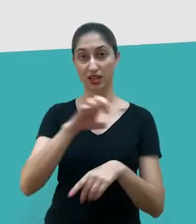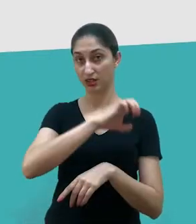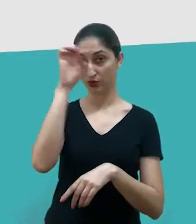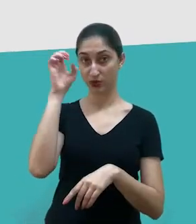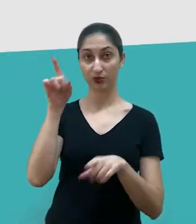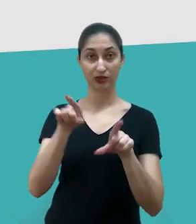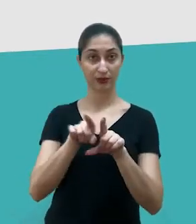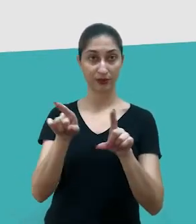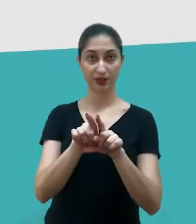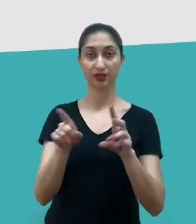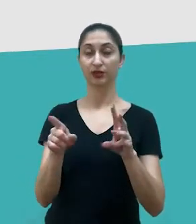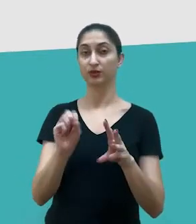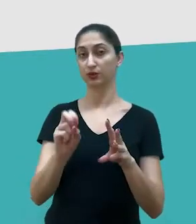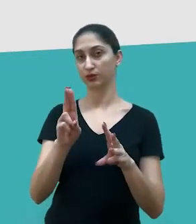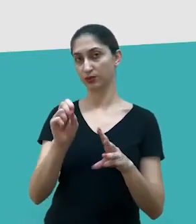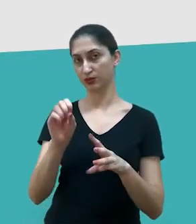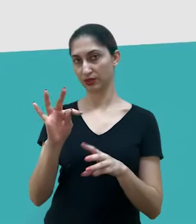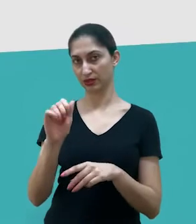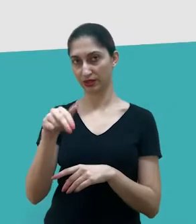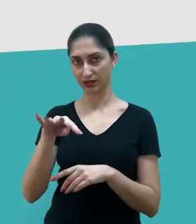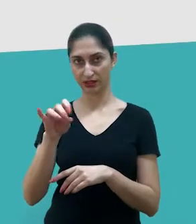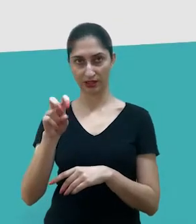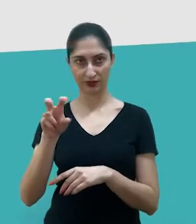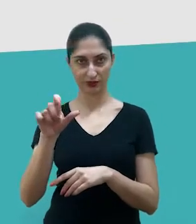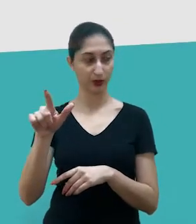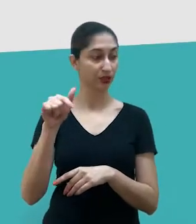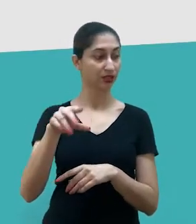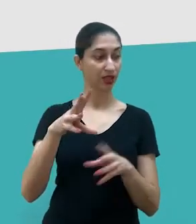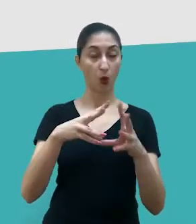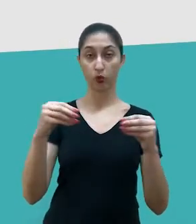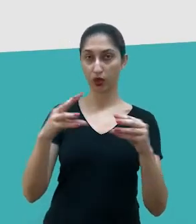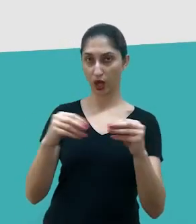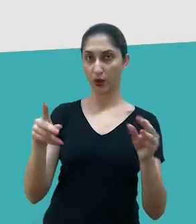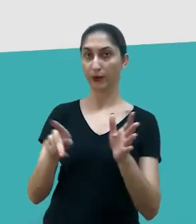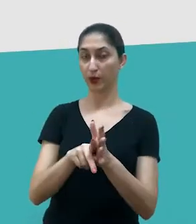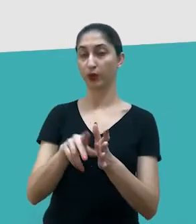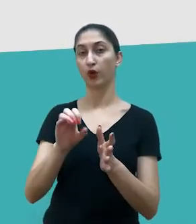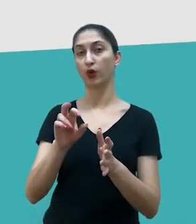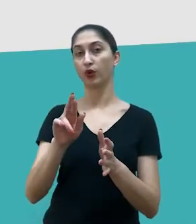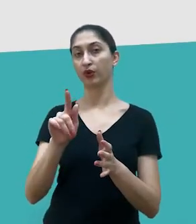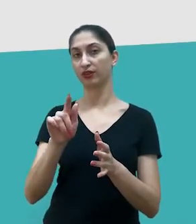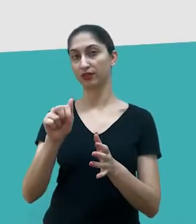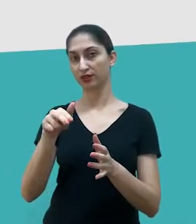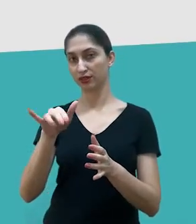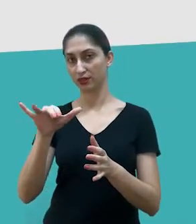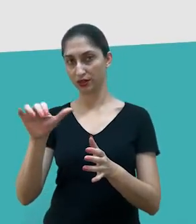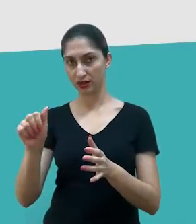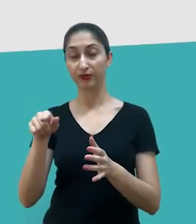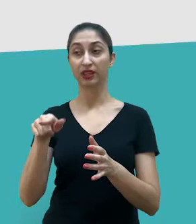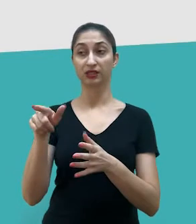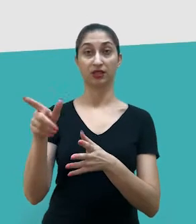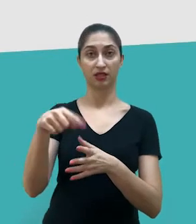é um algodão de produção orgânica, produzido por comunidades que ganham de forma muito